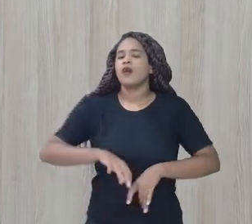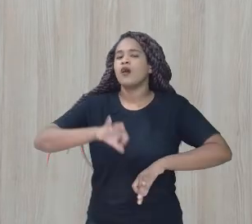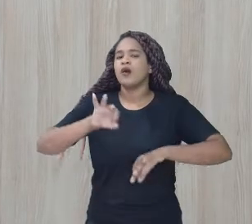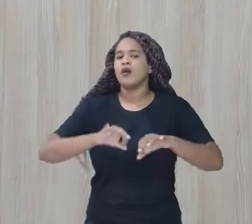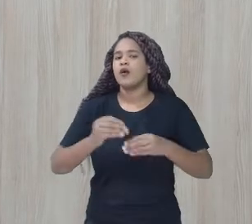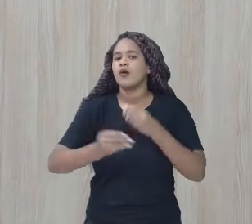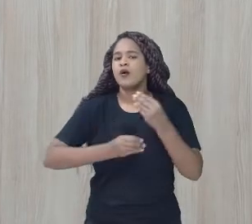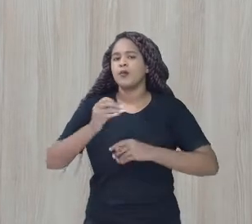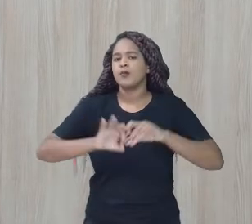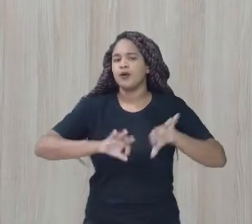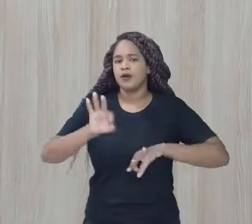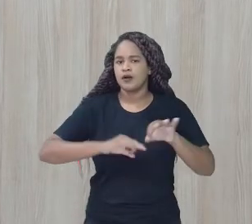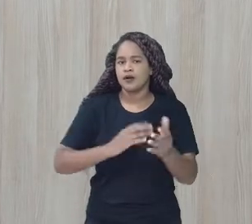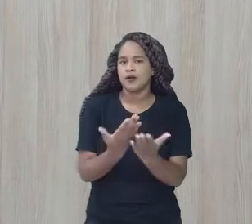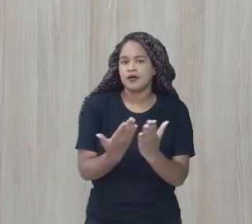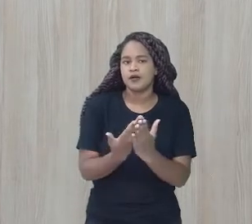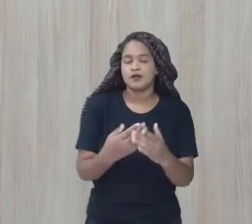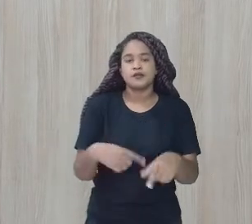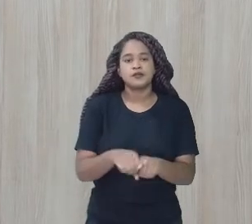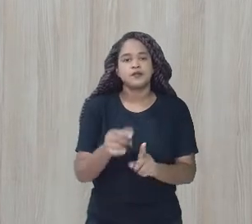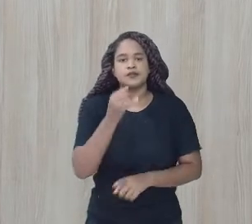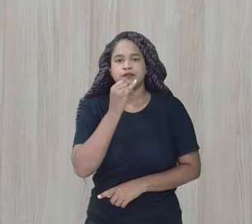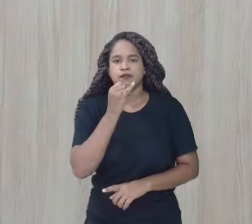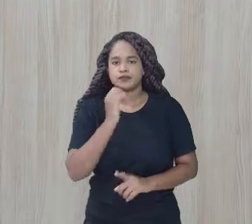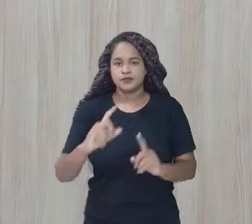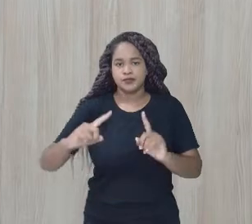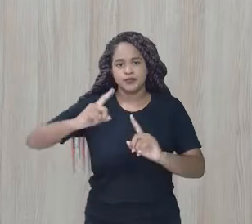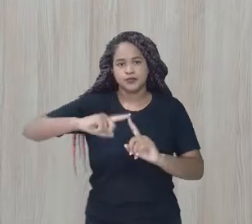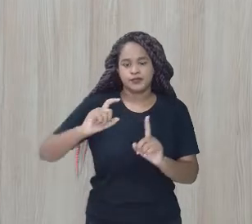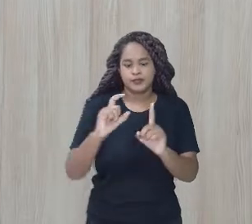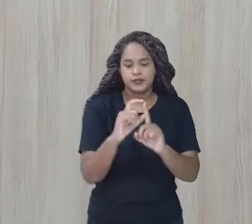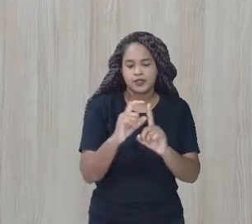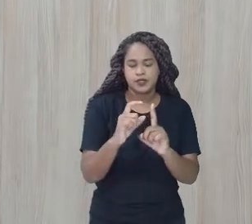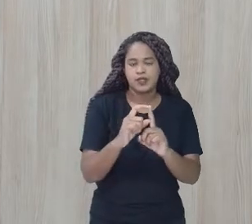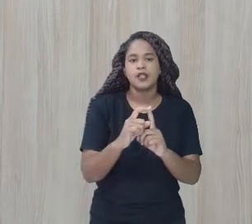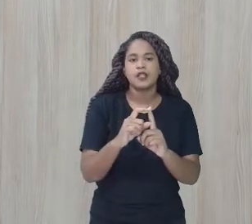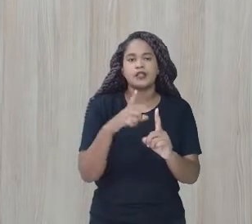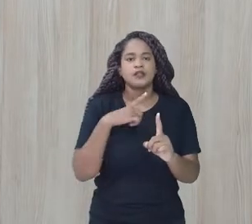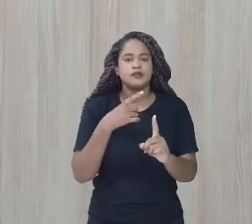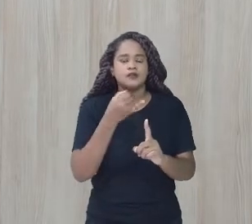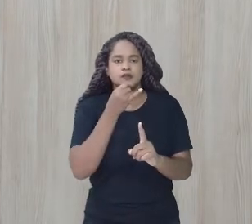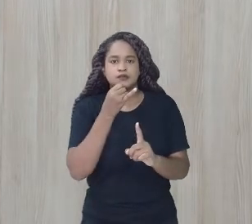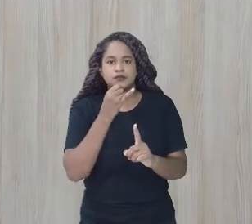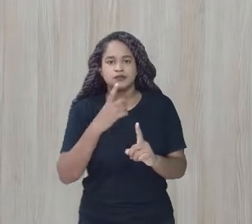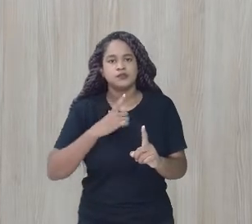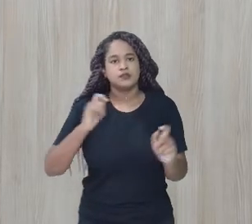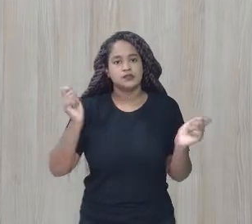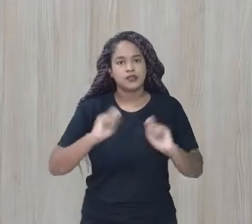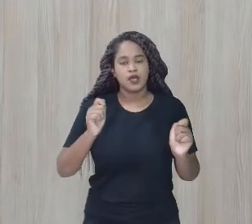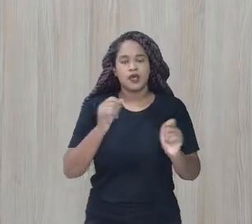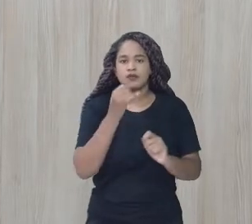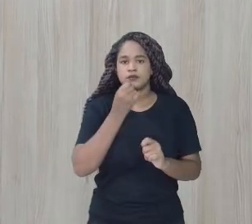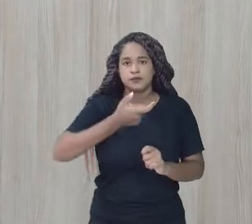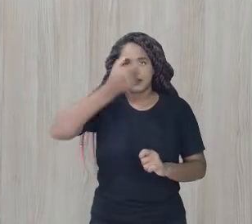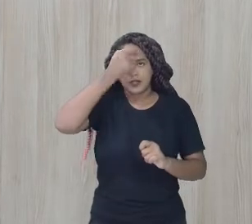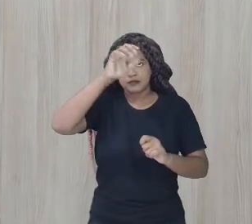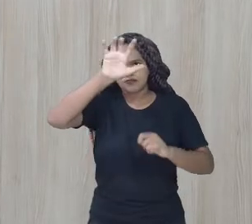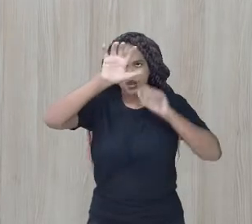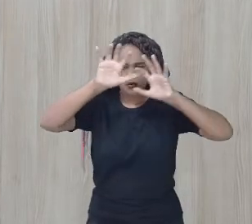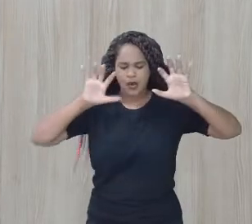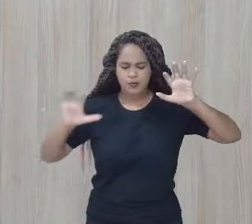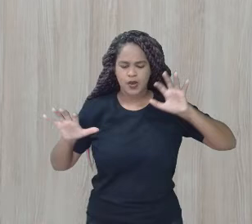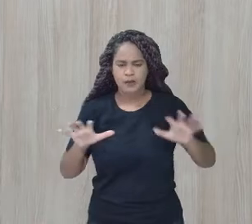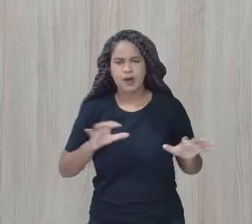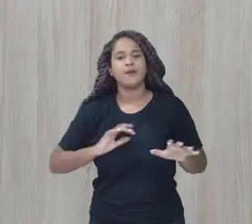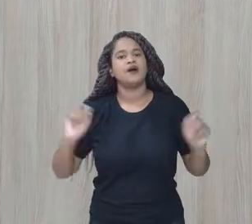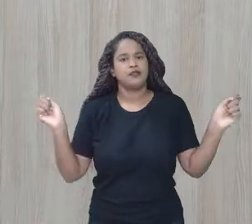estudos e, de acordo com o tipo de palavra, por exemplo, que tem várias classificações, um mapa mental, um fluxograma ajuda você